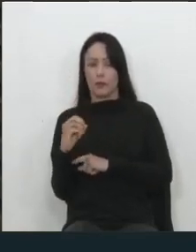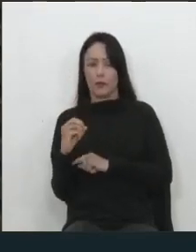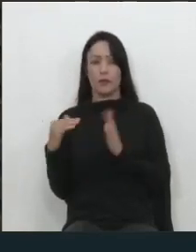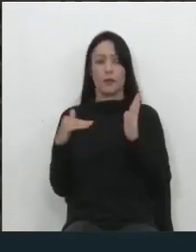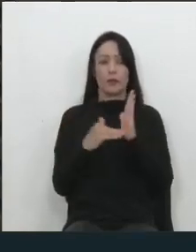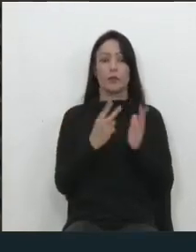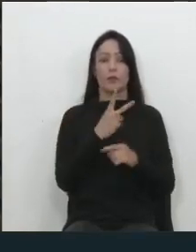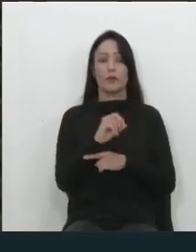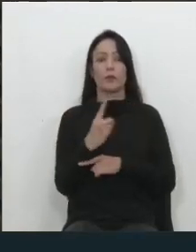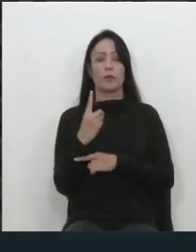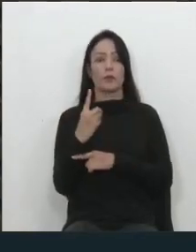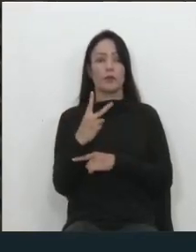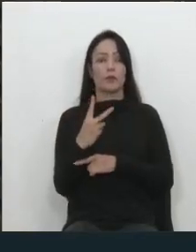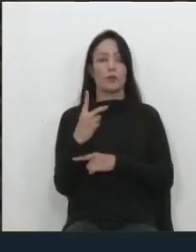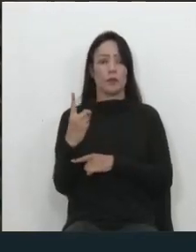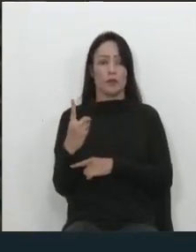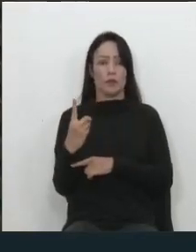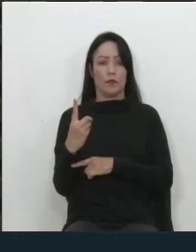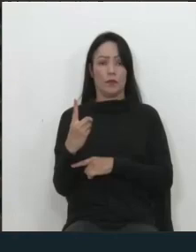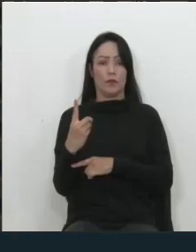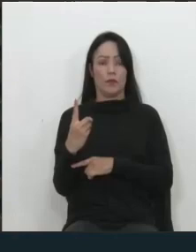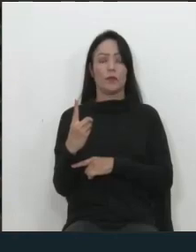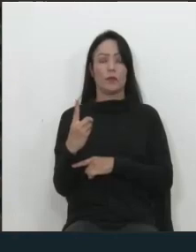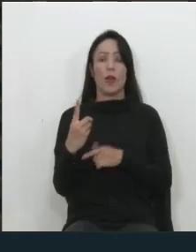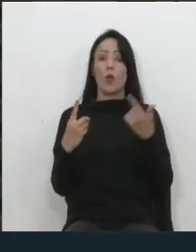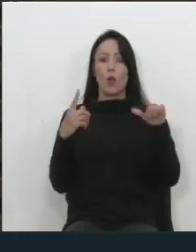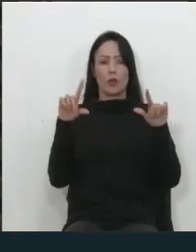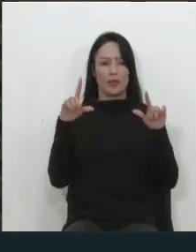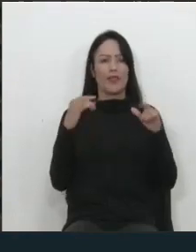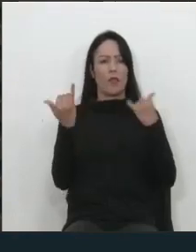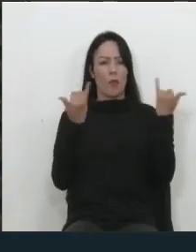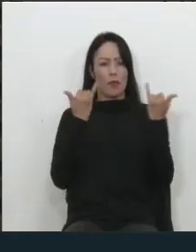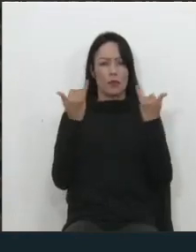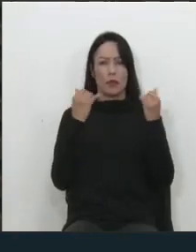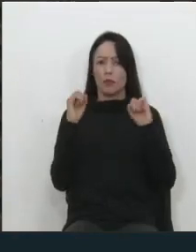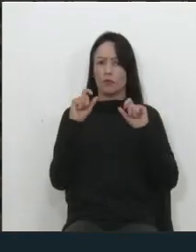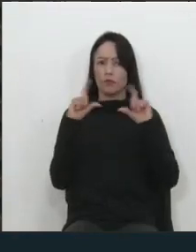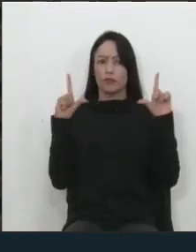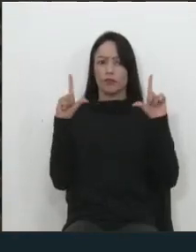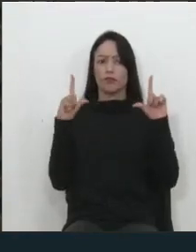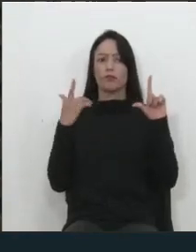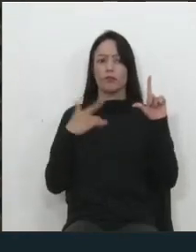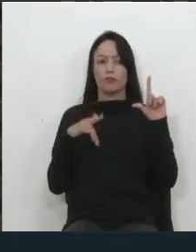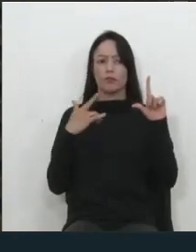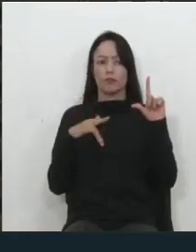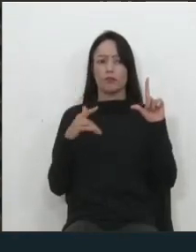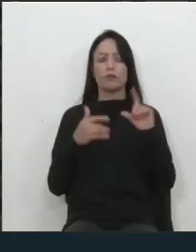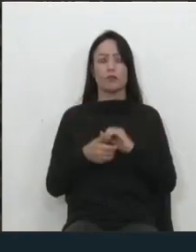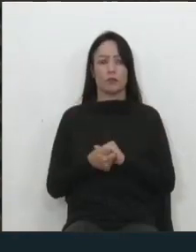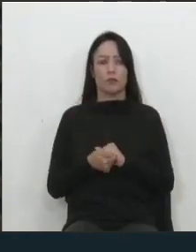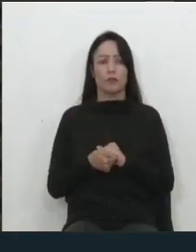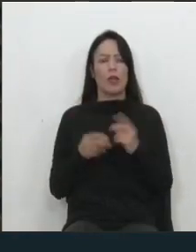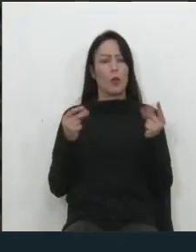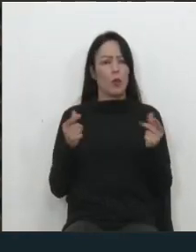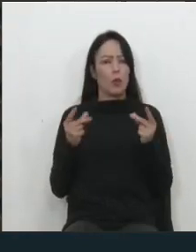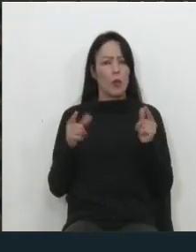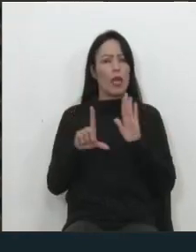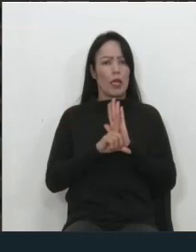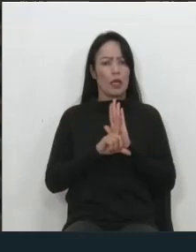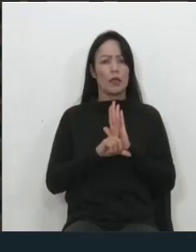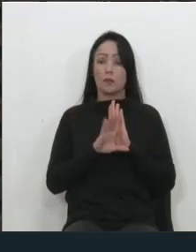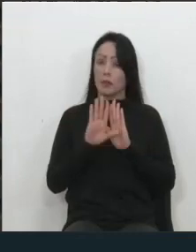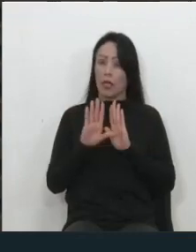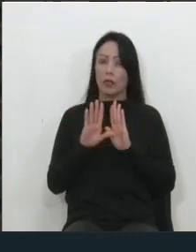aonde? Isso, porque agora eu vou dar outros dados que são ainda alarmantes, infelizmente, apesar de tanto tempo assim da lei,